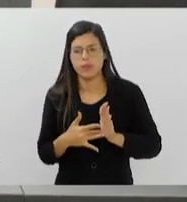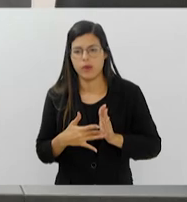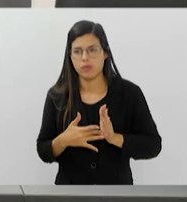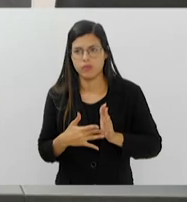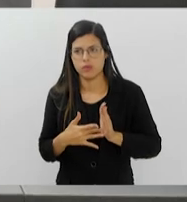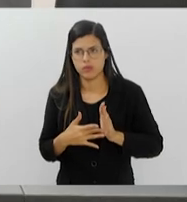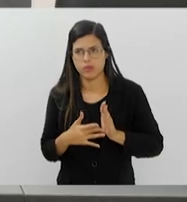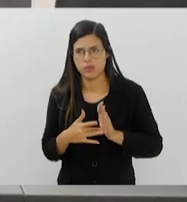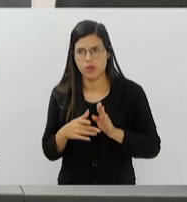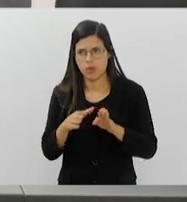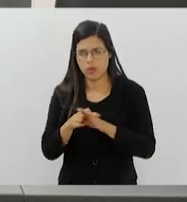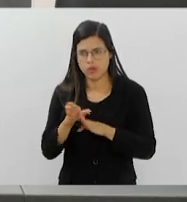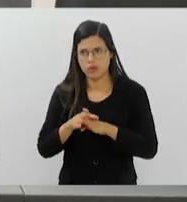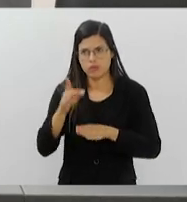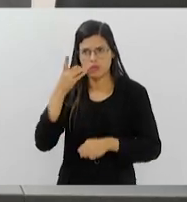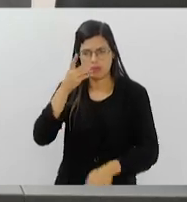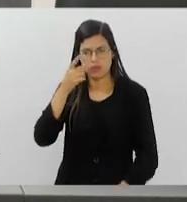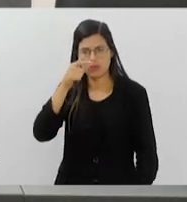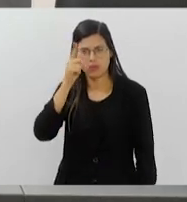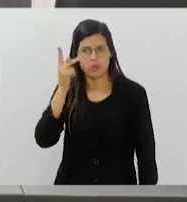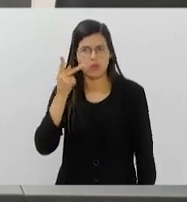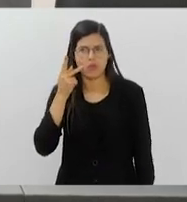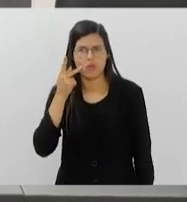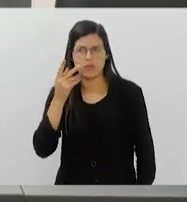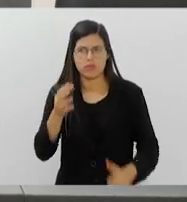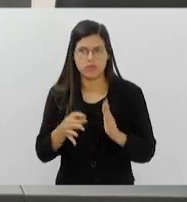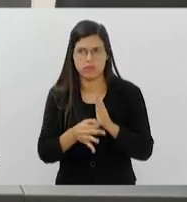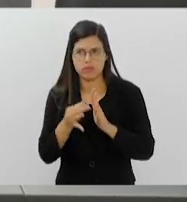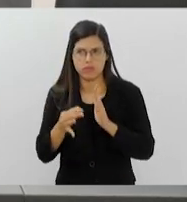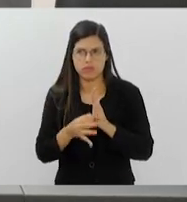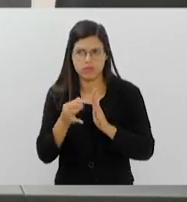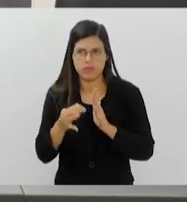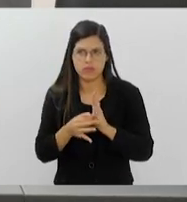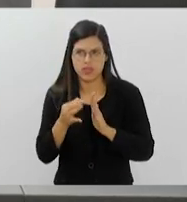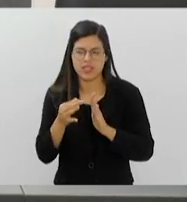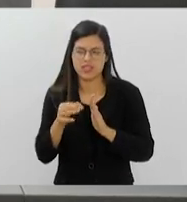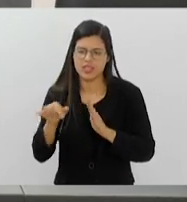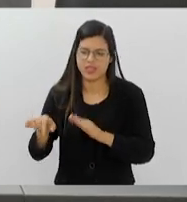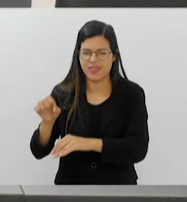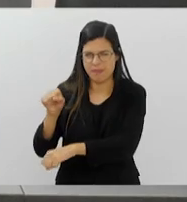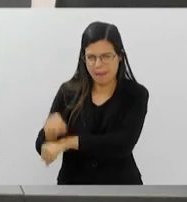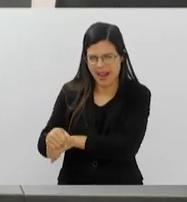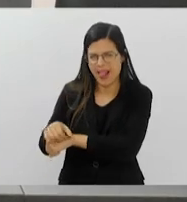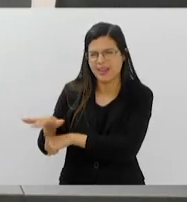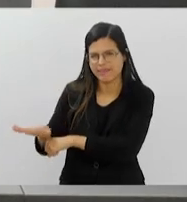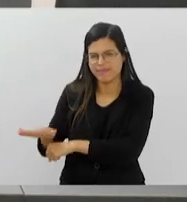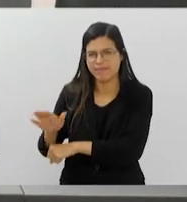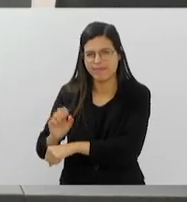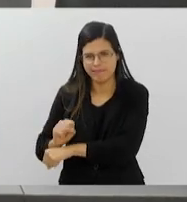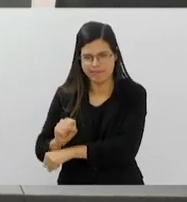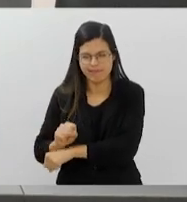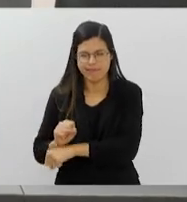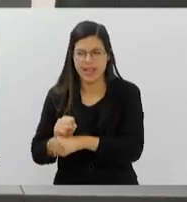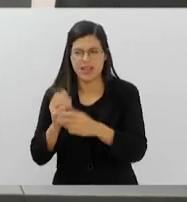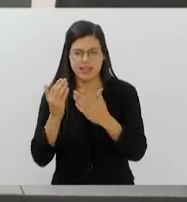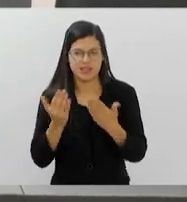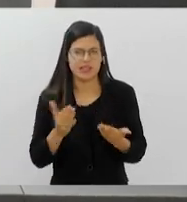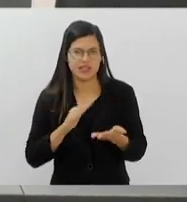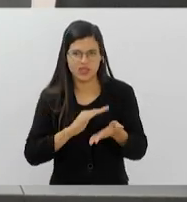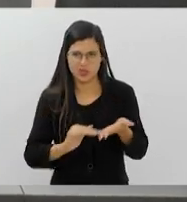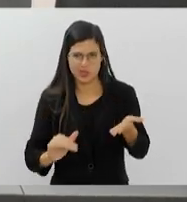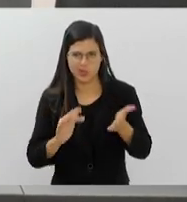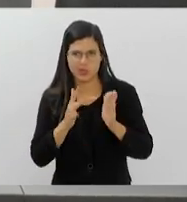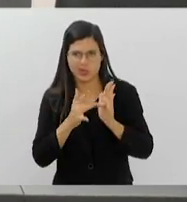bem orientado pelo deputado Luiz Paulo, o parecer de encaminhamento à geladeira, por enquanto. Então, retiro de pauta e a gente